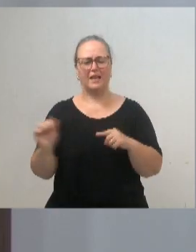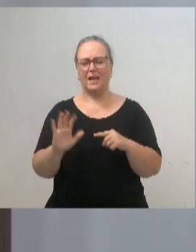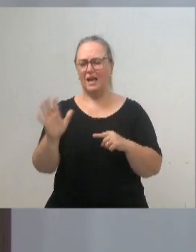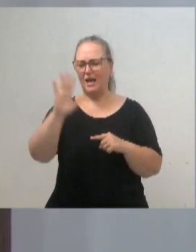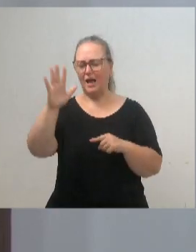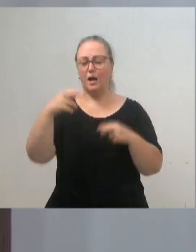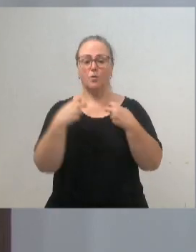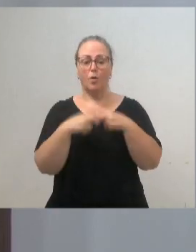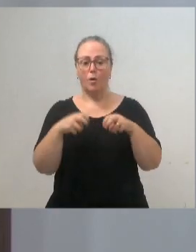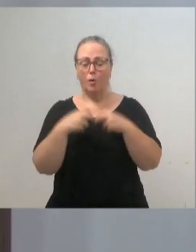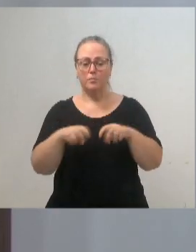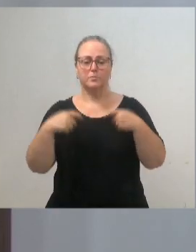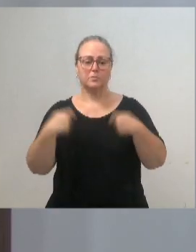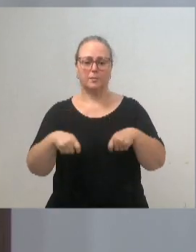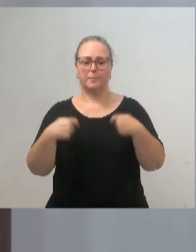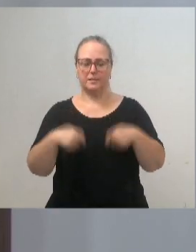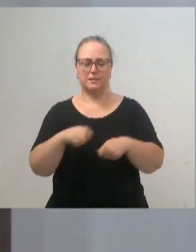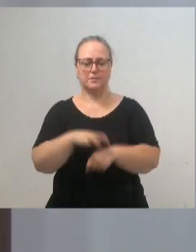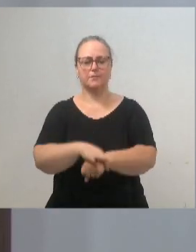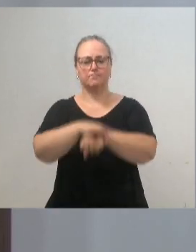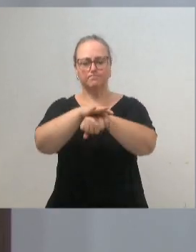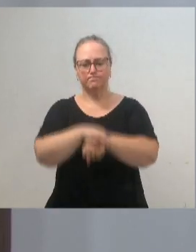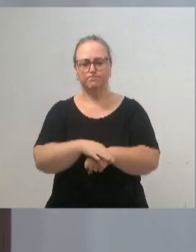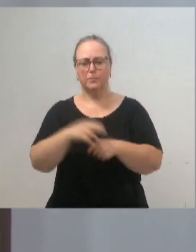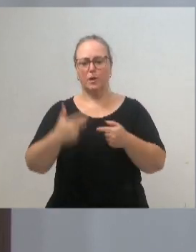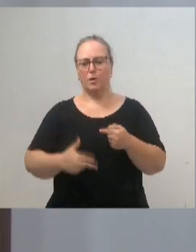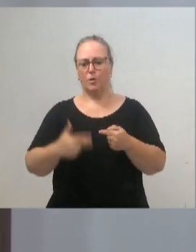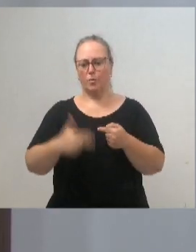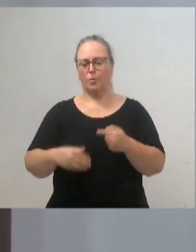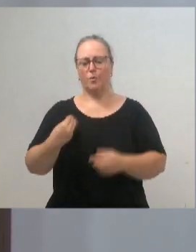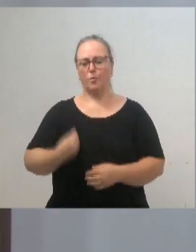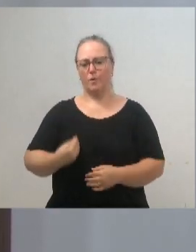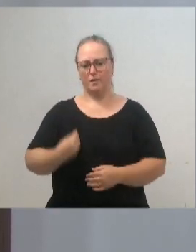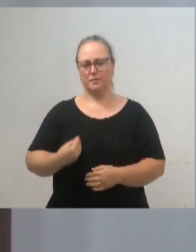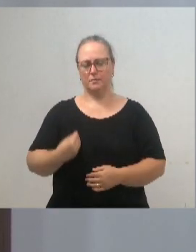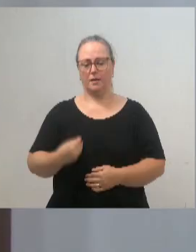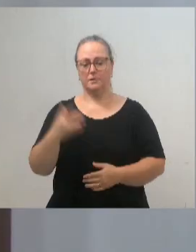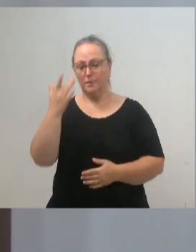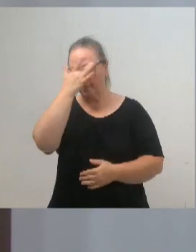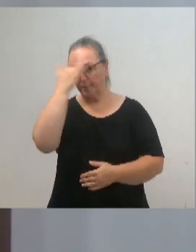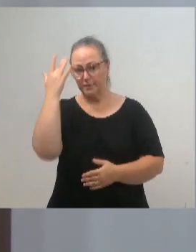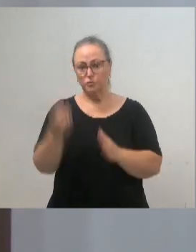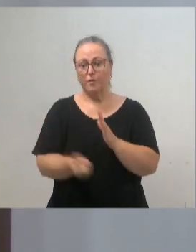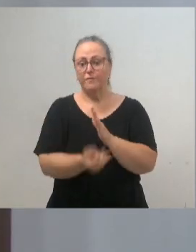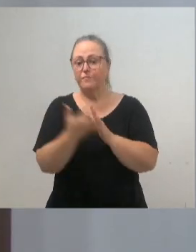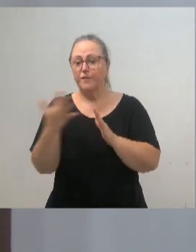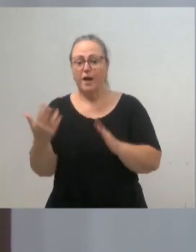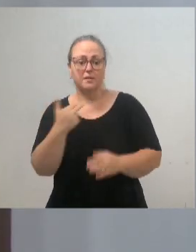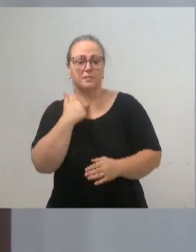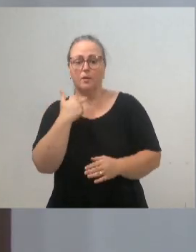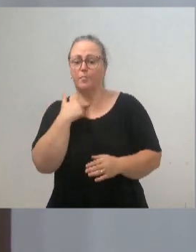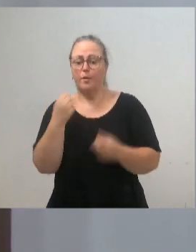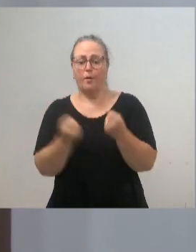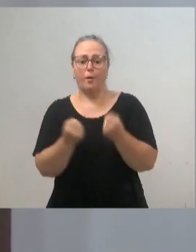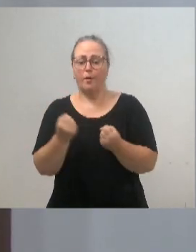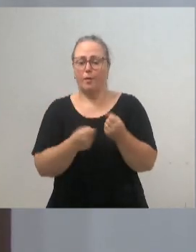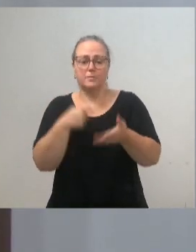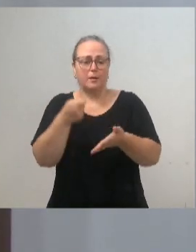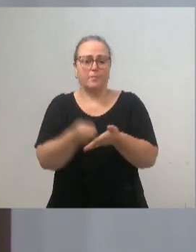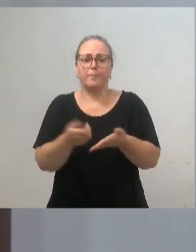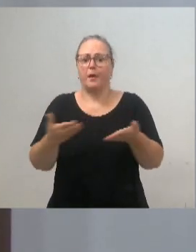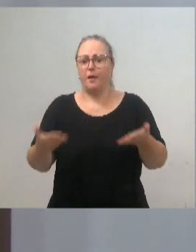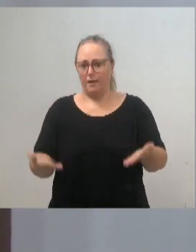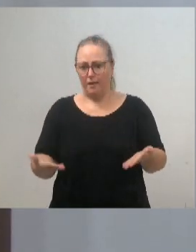ônibus é necessário e garante qualidade de vida para uma parcela muito grande da população de Blumenau que não tem acesso a